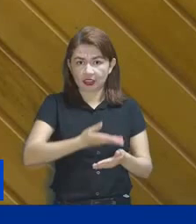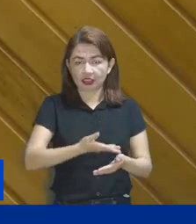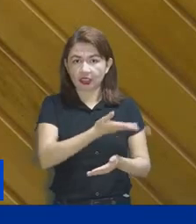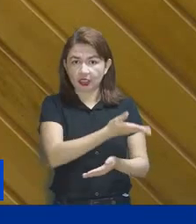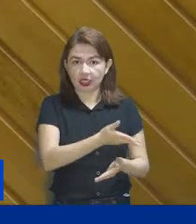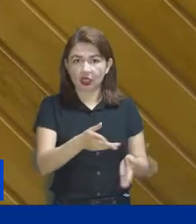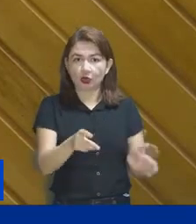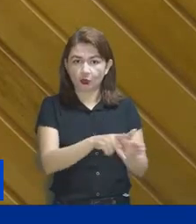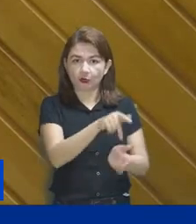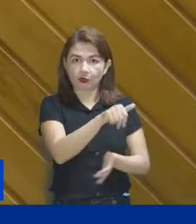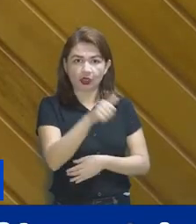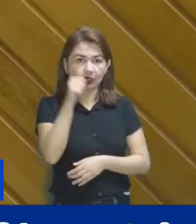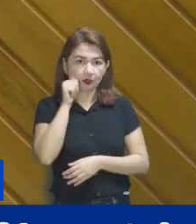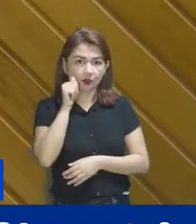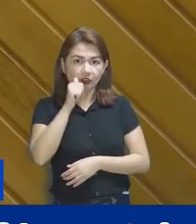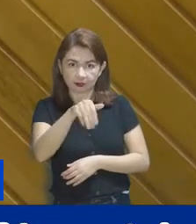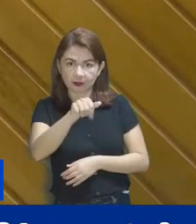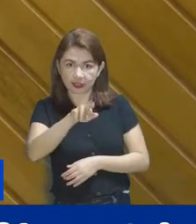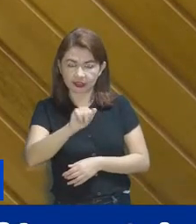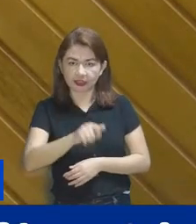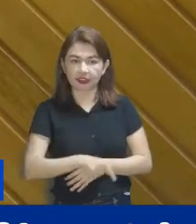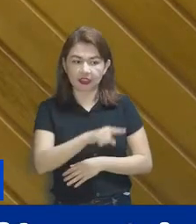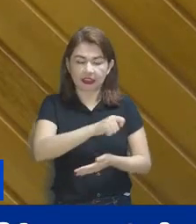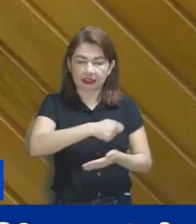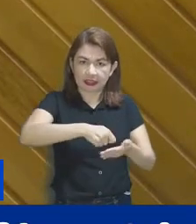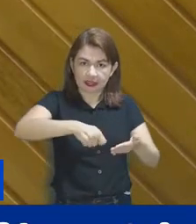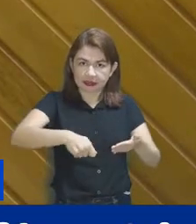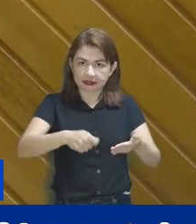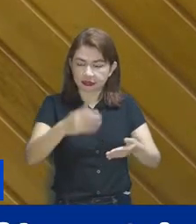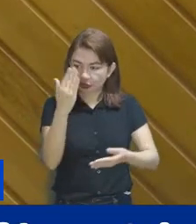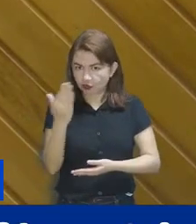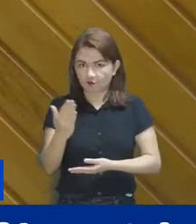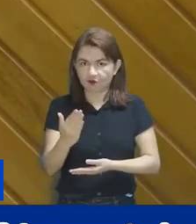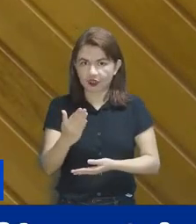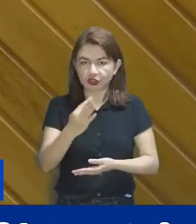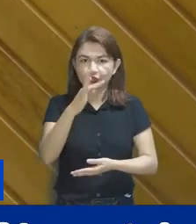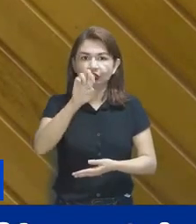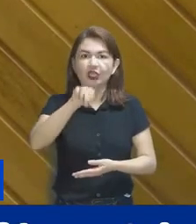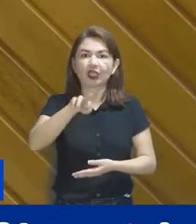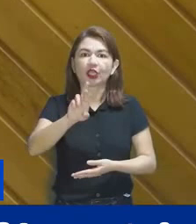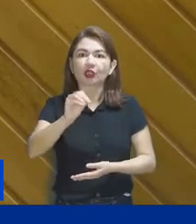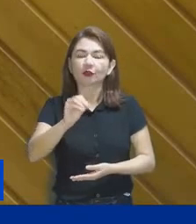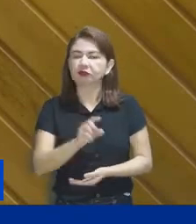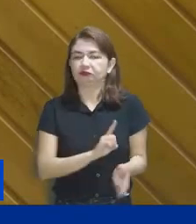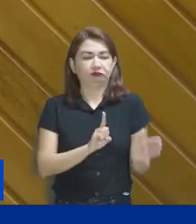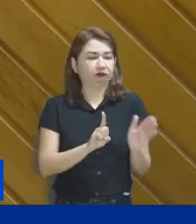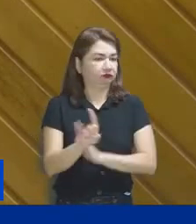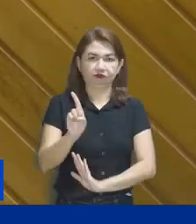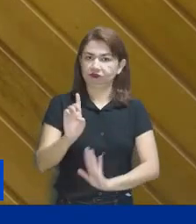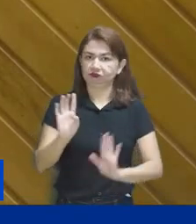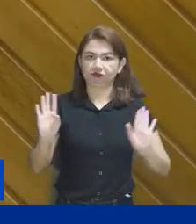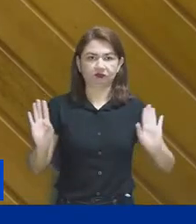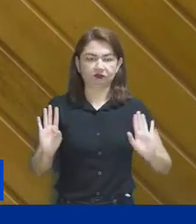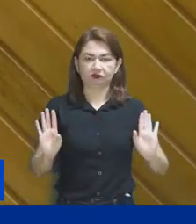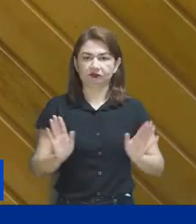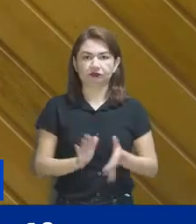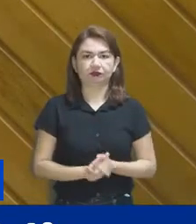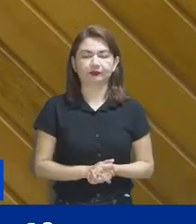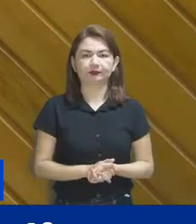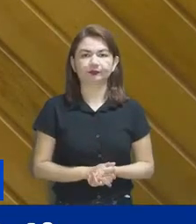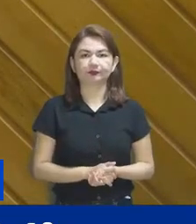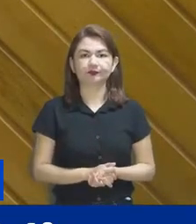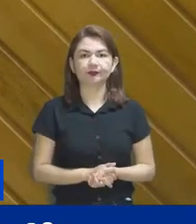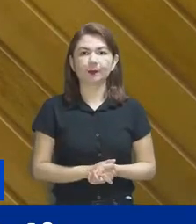foi perguntado. A senhora Maria assinou na frente do senhor o termo? Não foi perguntado. A fase